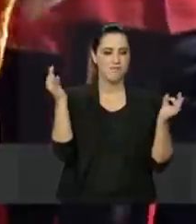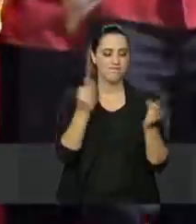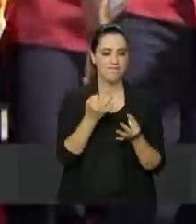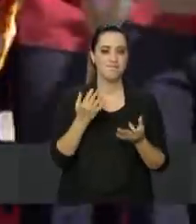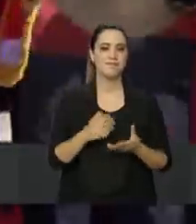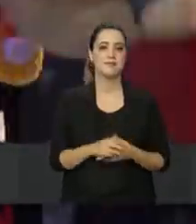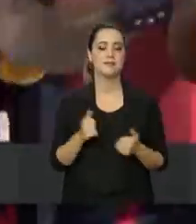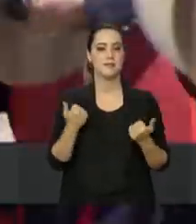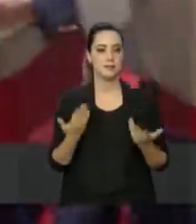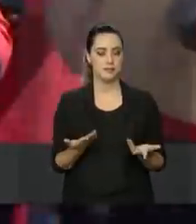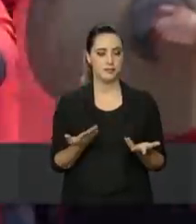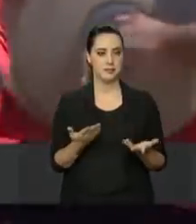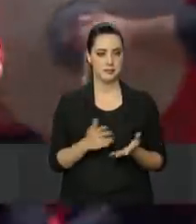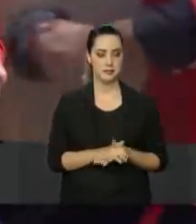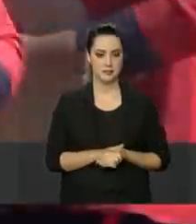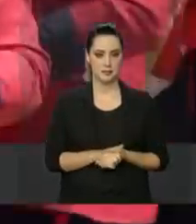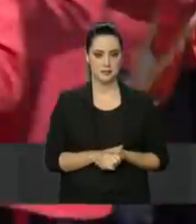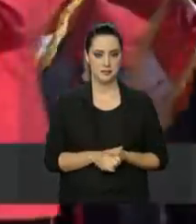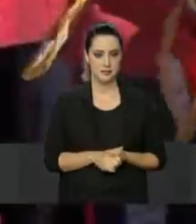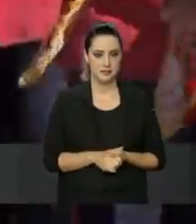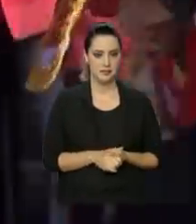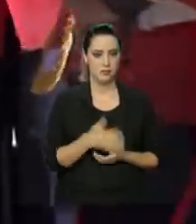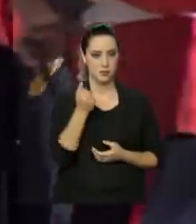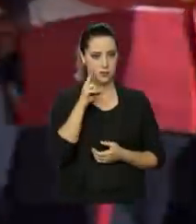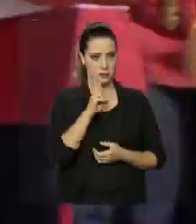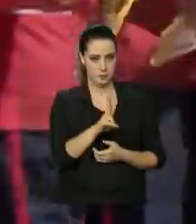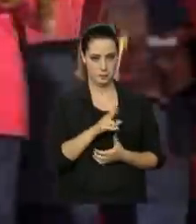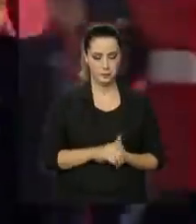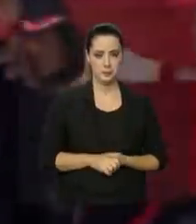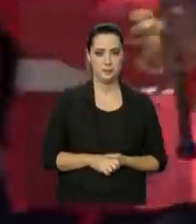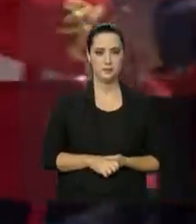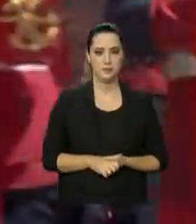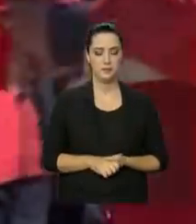se ver, né? Vamos ouvir um pouquinho.